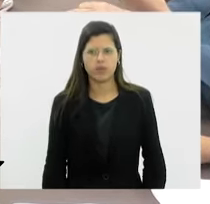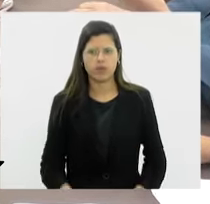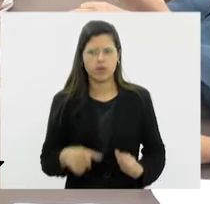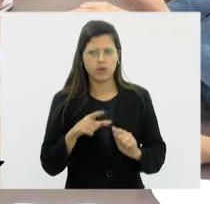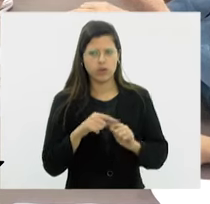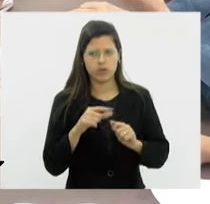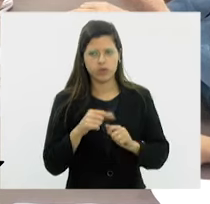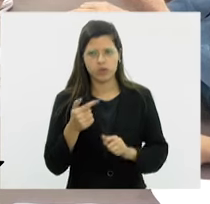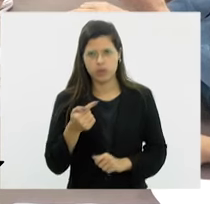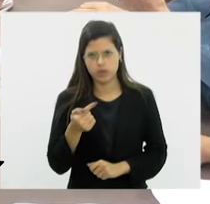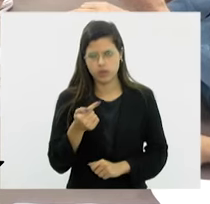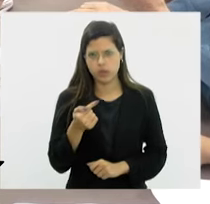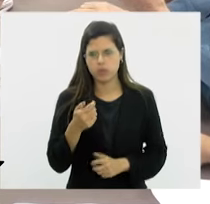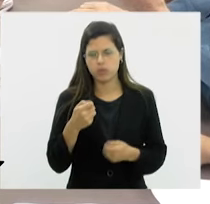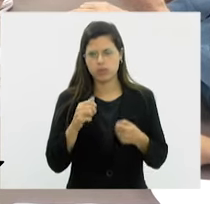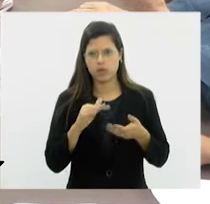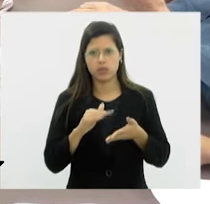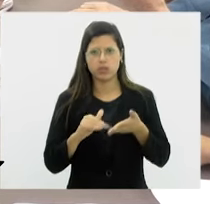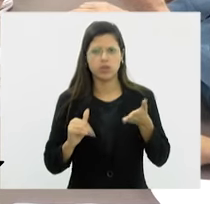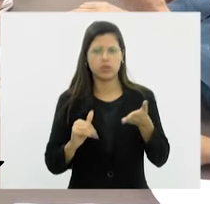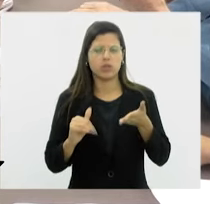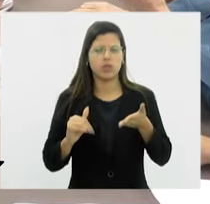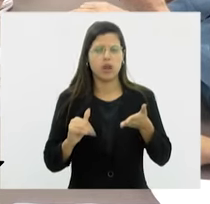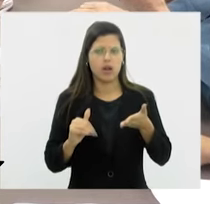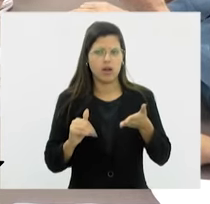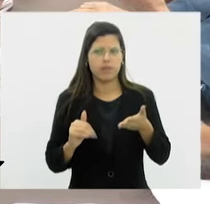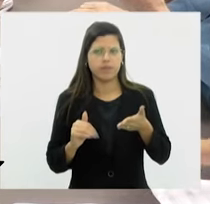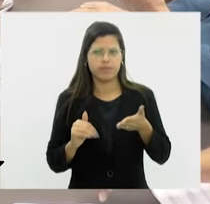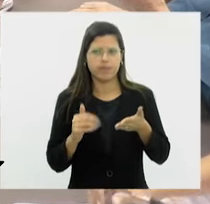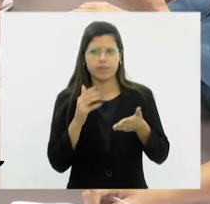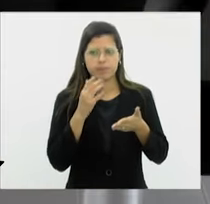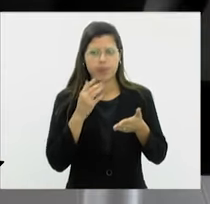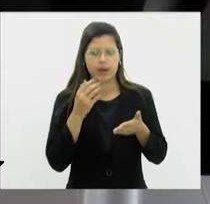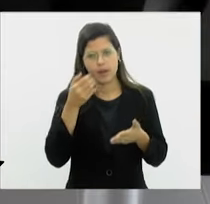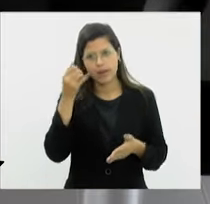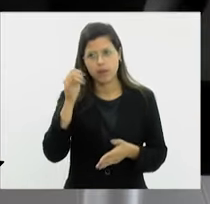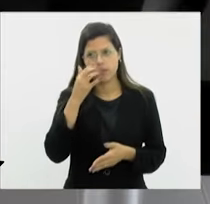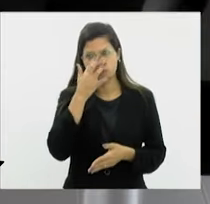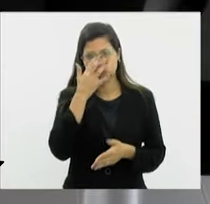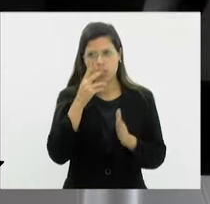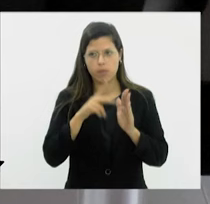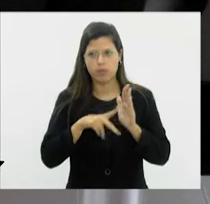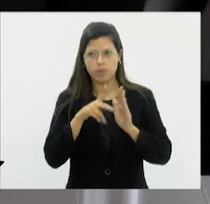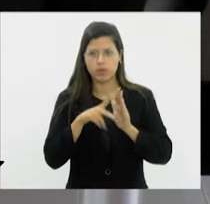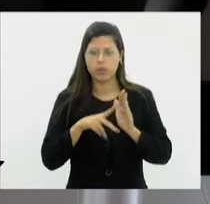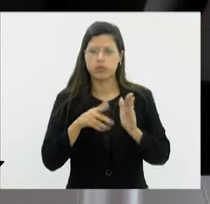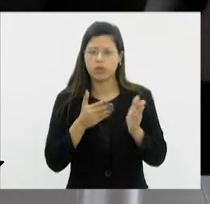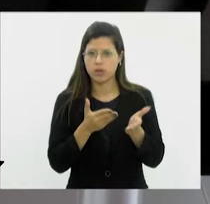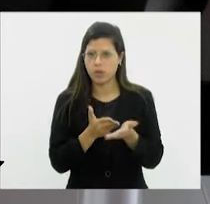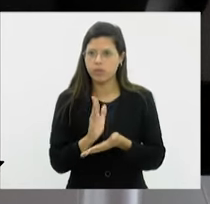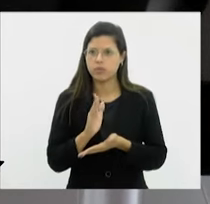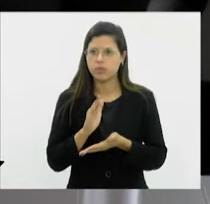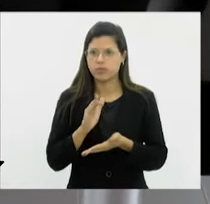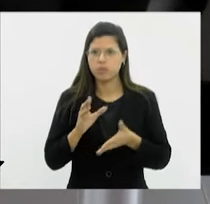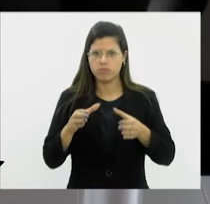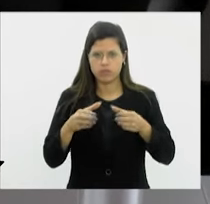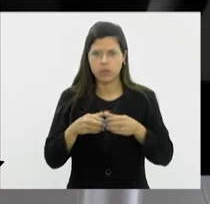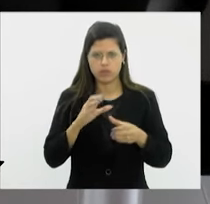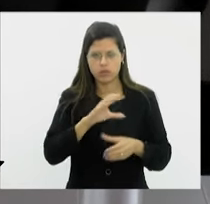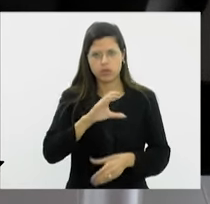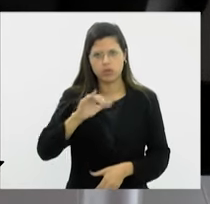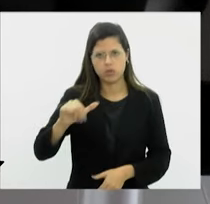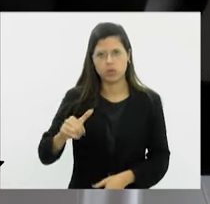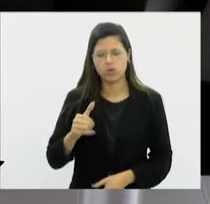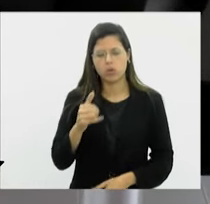7º tem que ser suprimido, para não se chocar com o projeto que a gente já aprovou aqui da própria Comissão de Constituição e